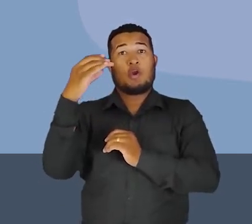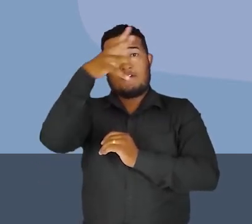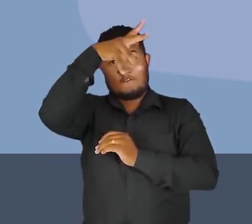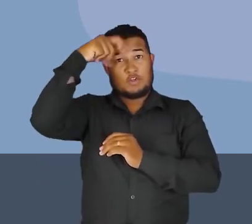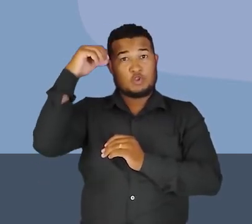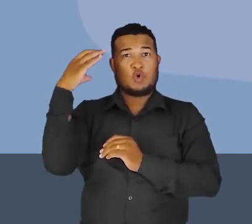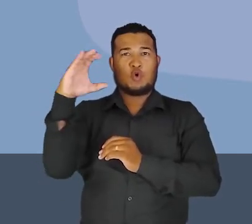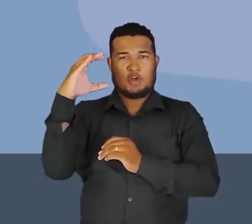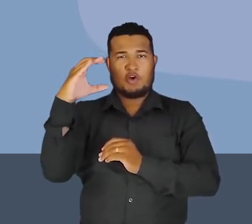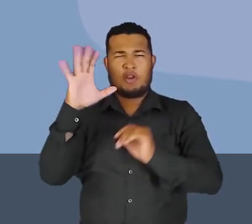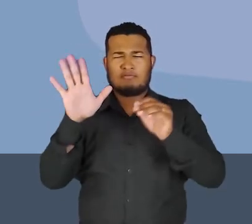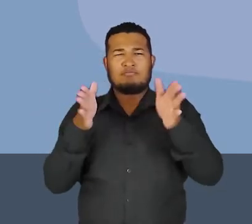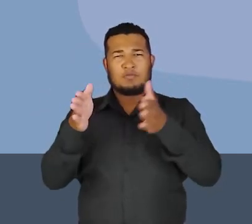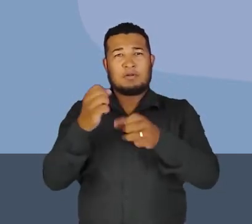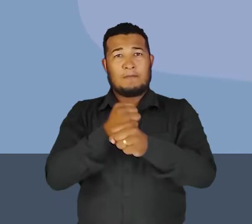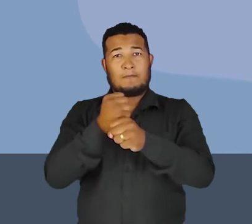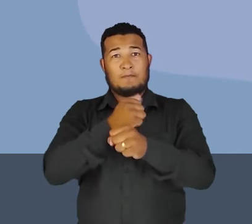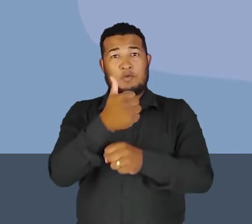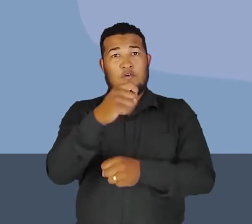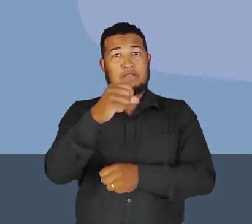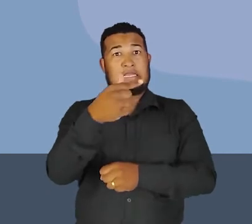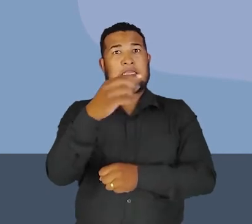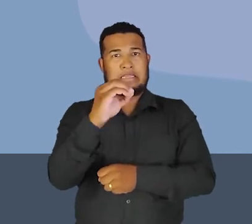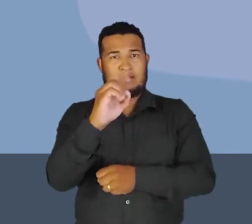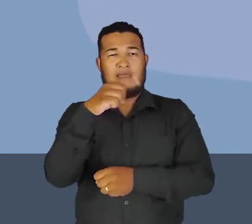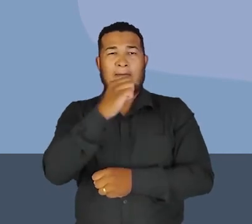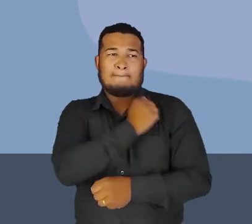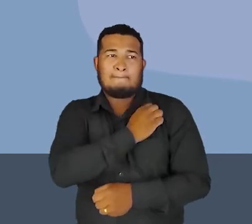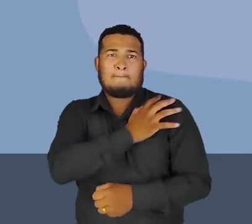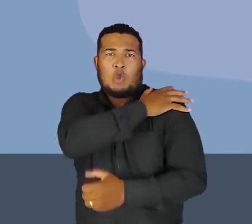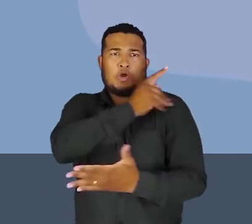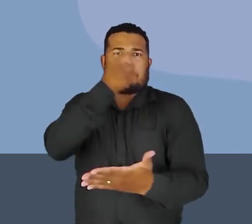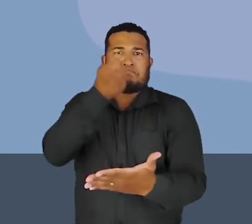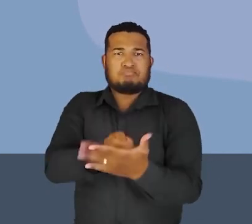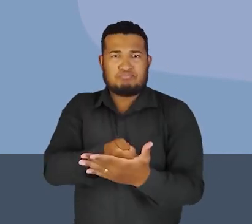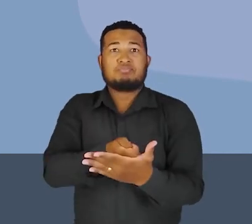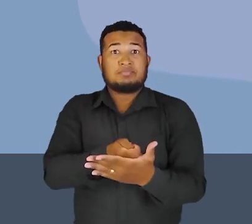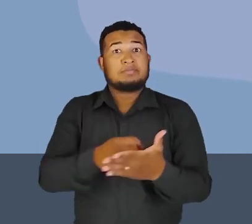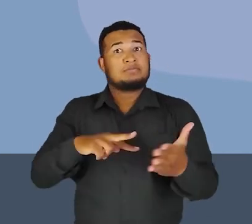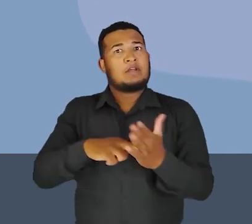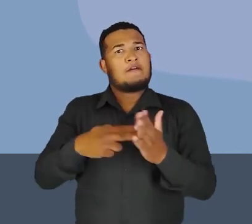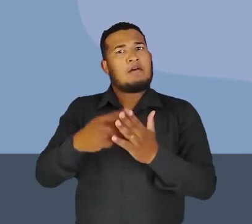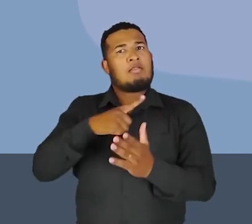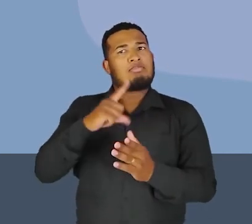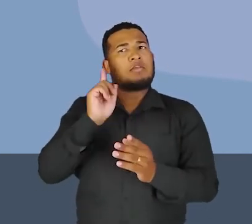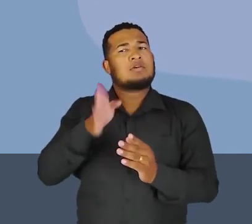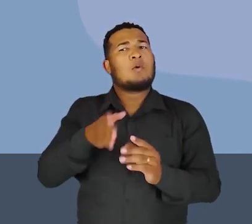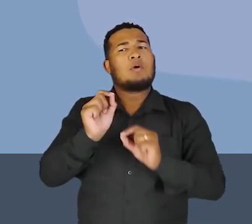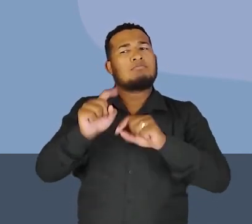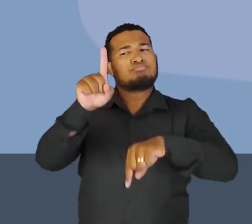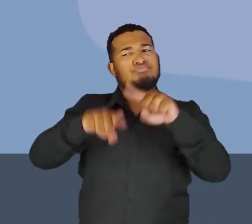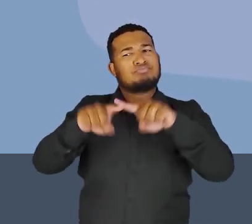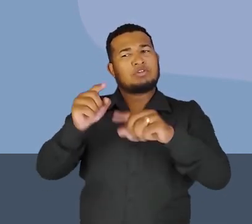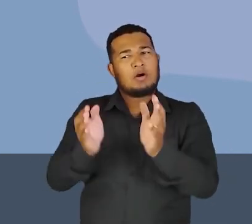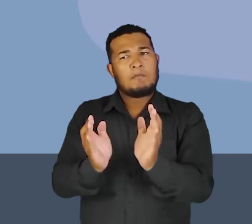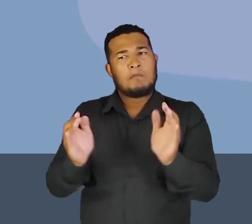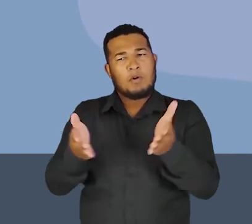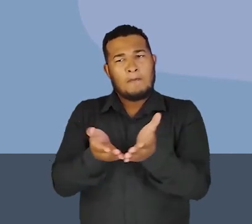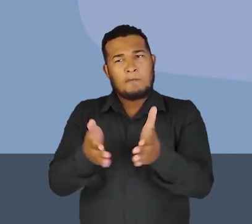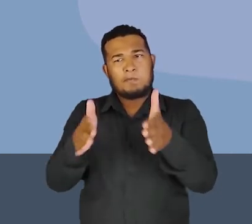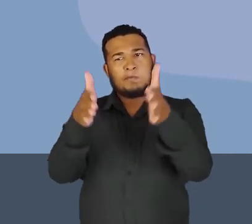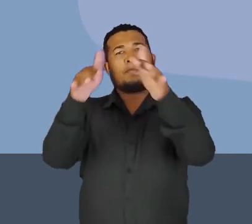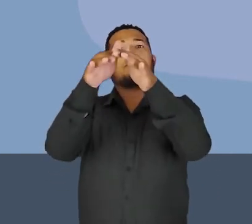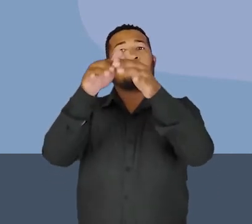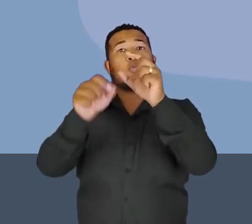militar, de pouca liberdade de expressão, de articulação, e ele trabalha, né, esse elemento da Coca-Cola, que